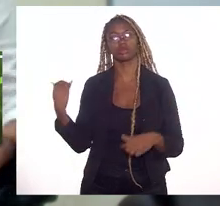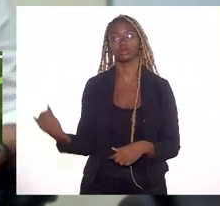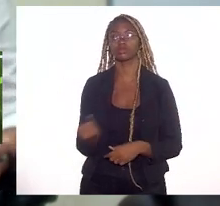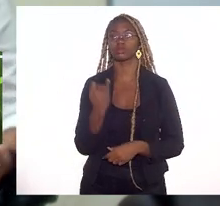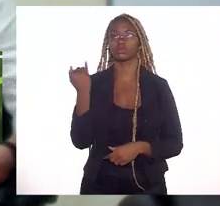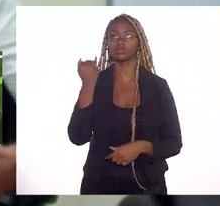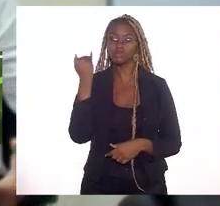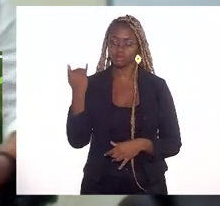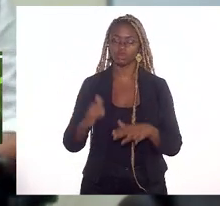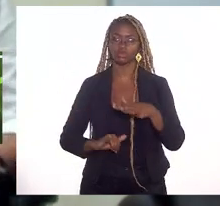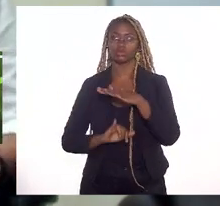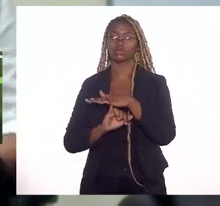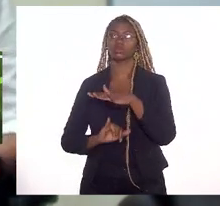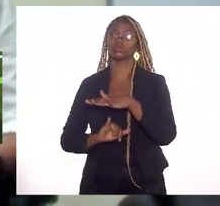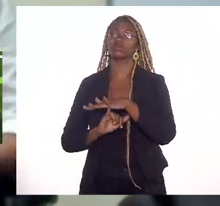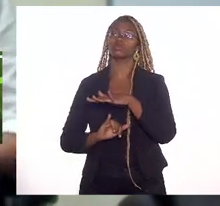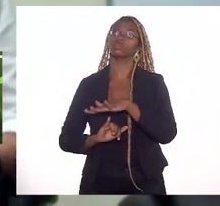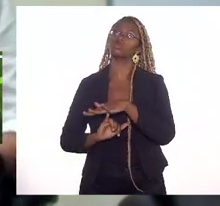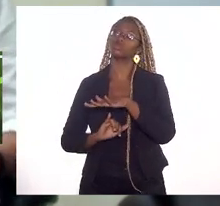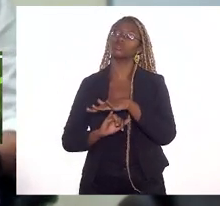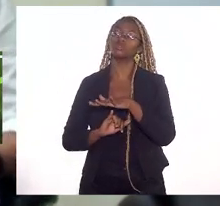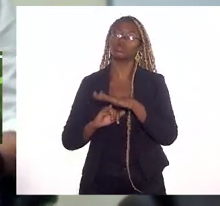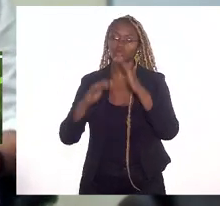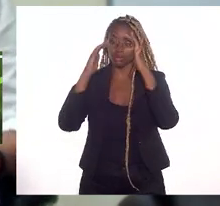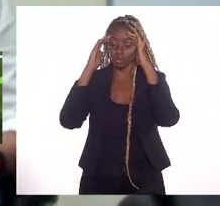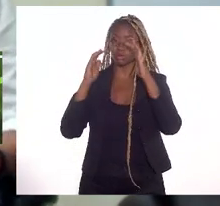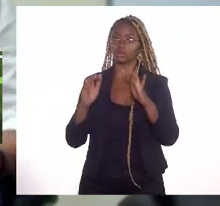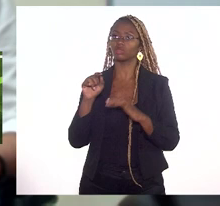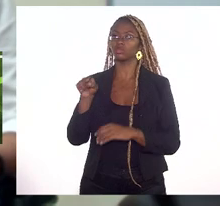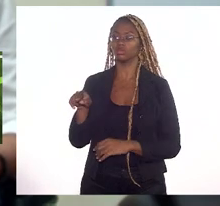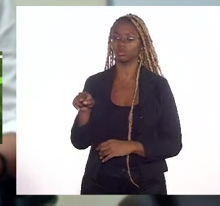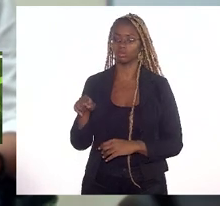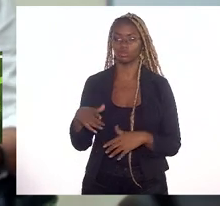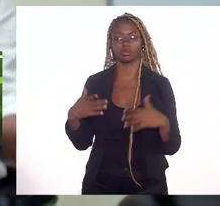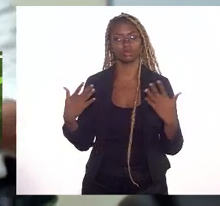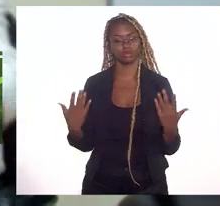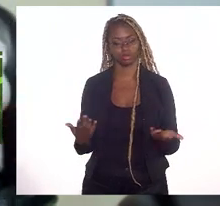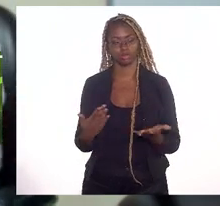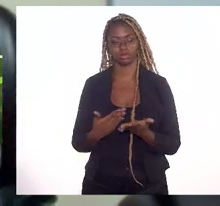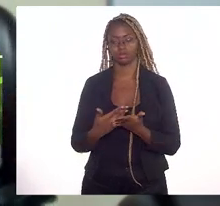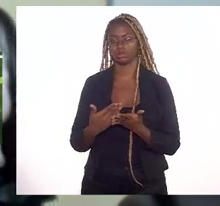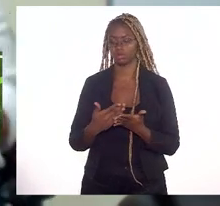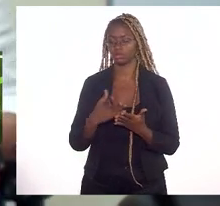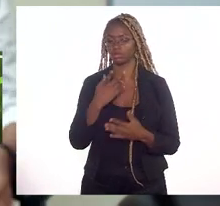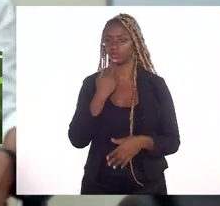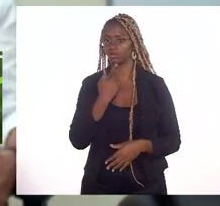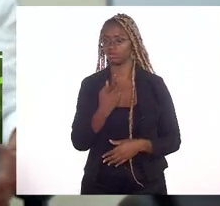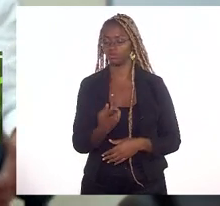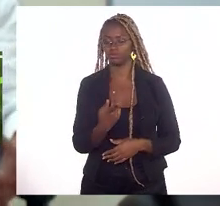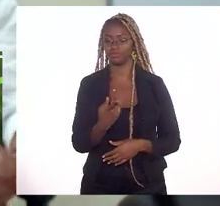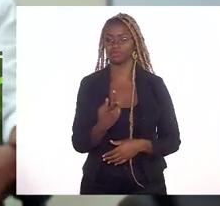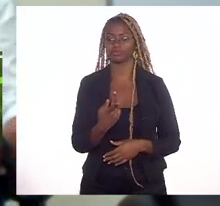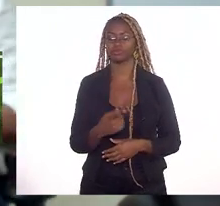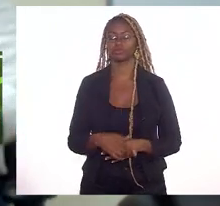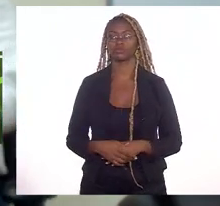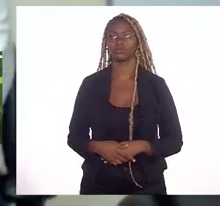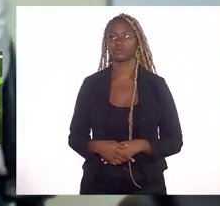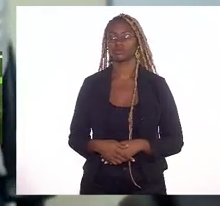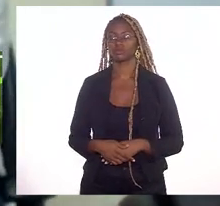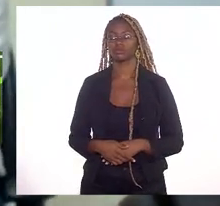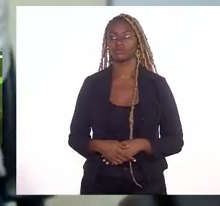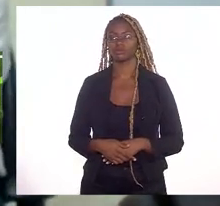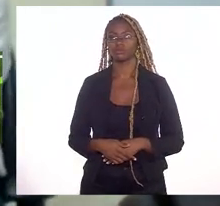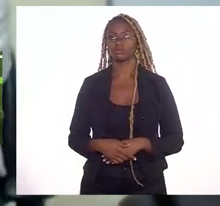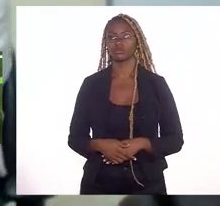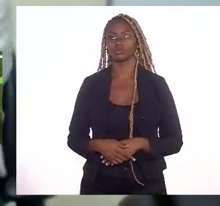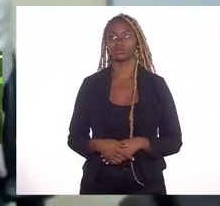a instituição cumpra. Então, inicialmente, eu diria que cabe ao